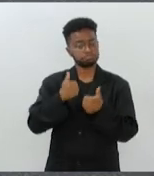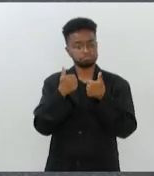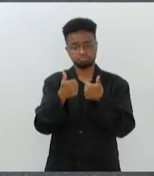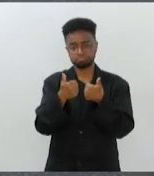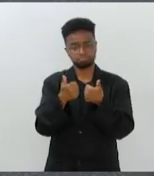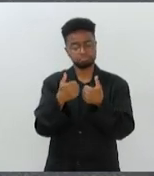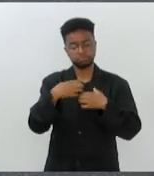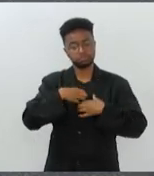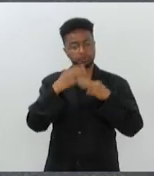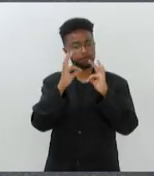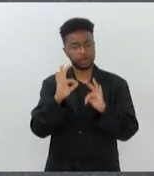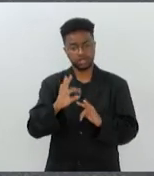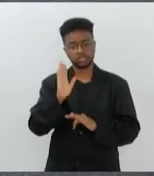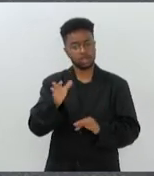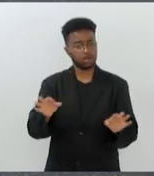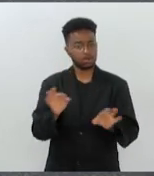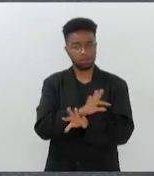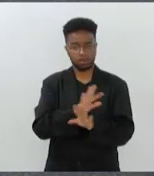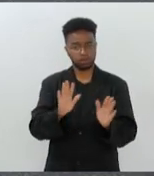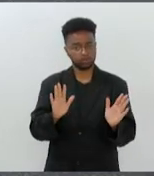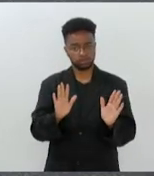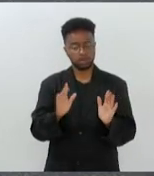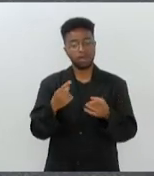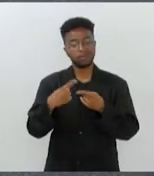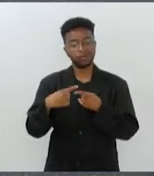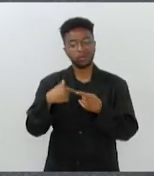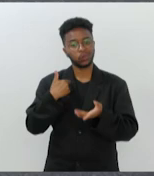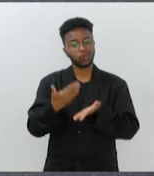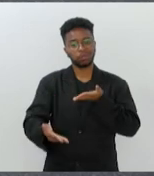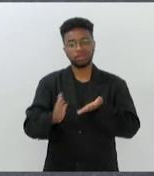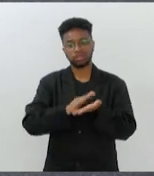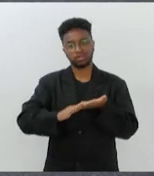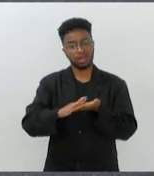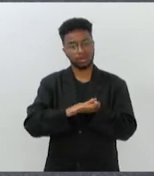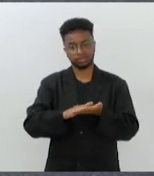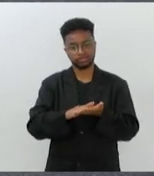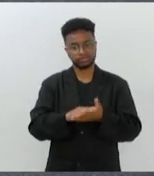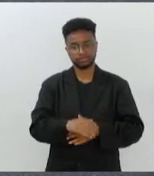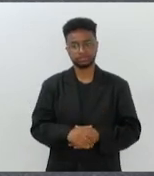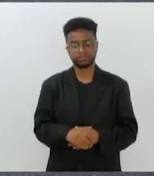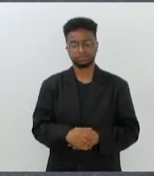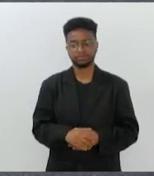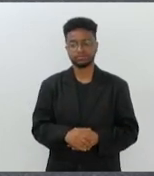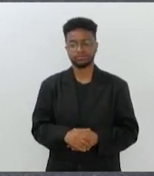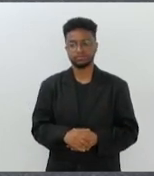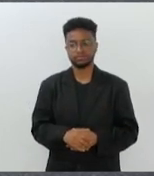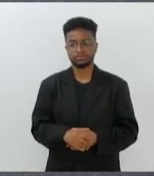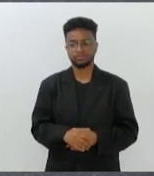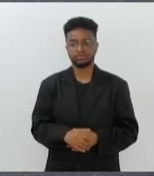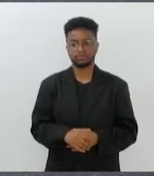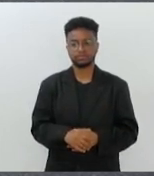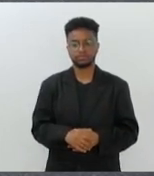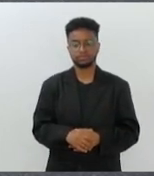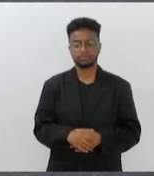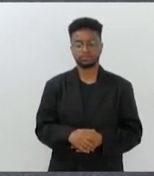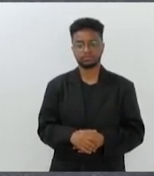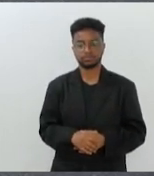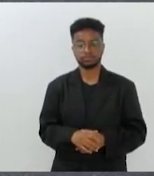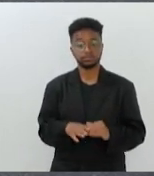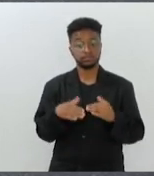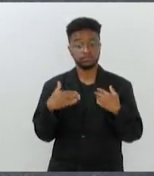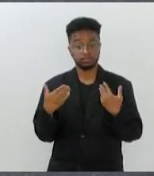fico feliz da vida, porque não, pelo menos não estou perdendo o dinheiro que ganhei.